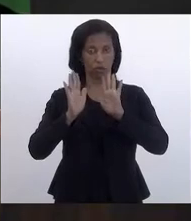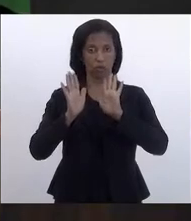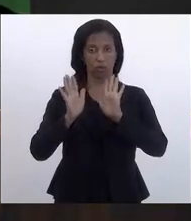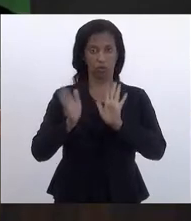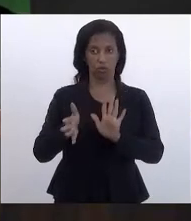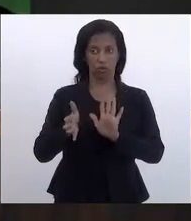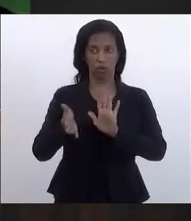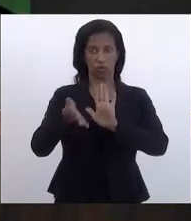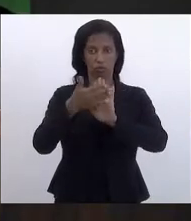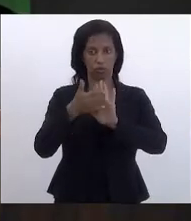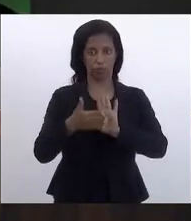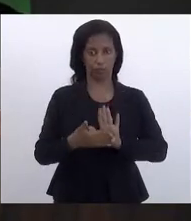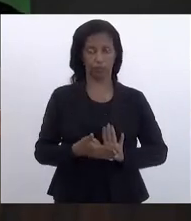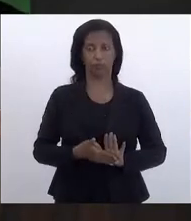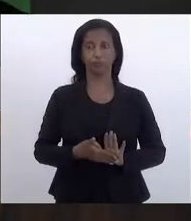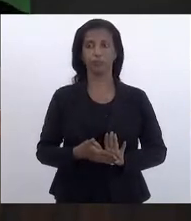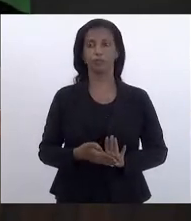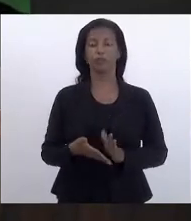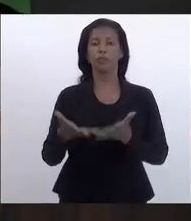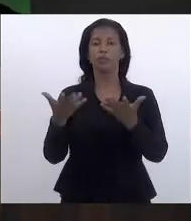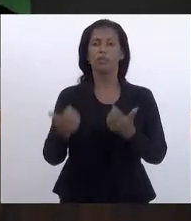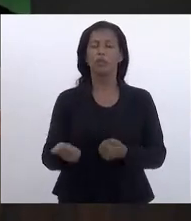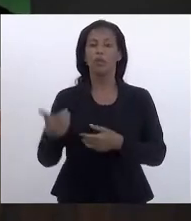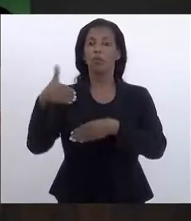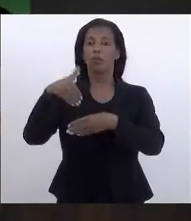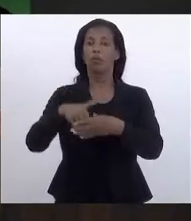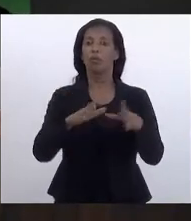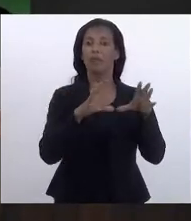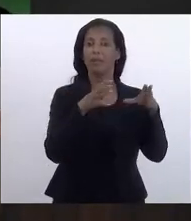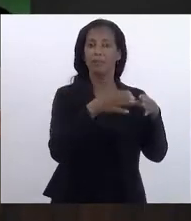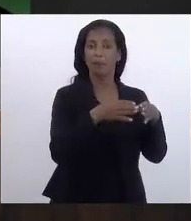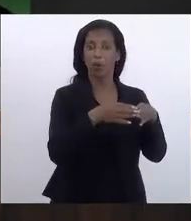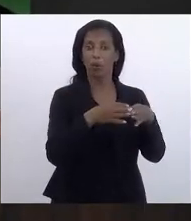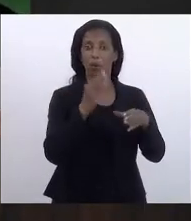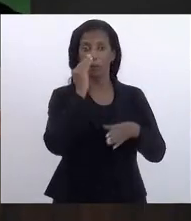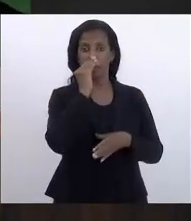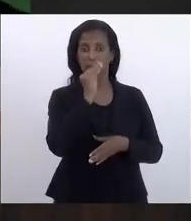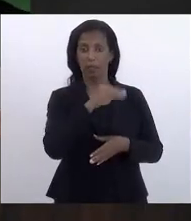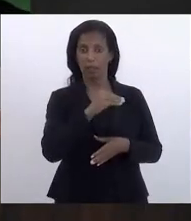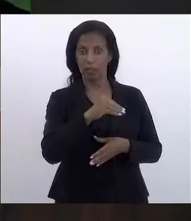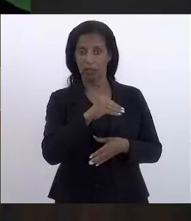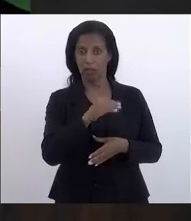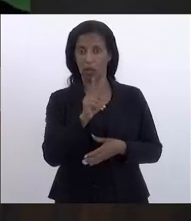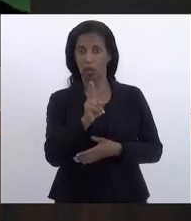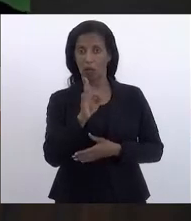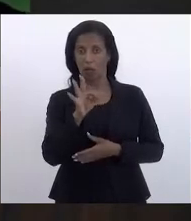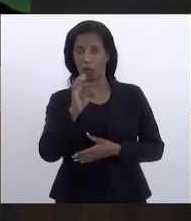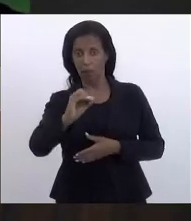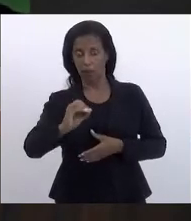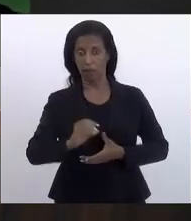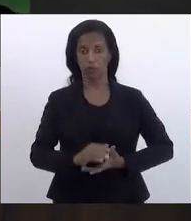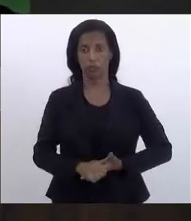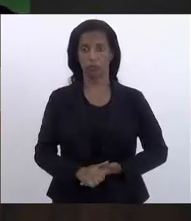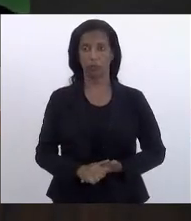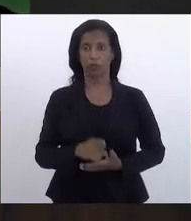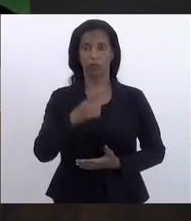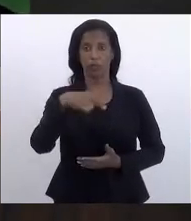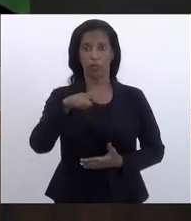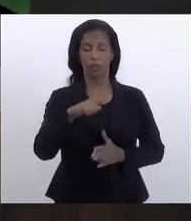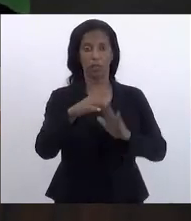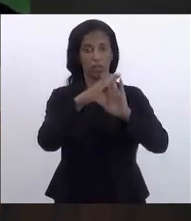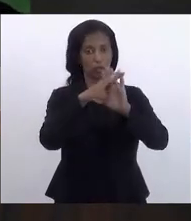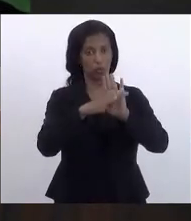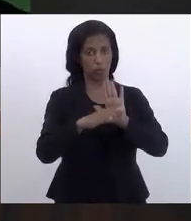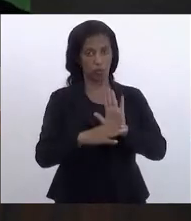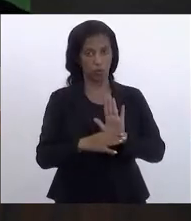acolhido os pareceres então vamos votar em bloco pela rejeição aos vetos desses projetos que